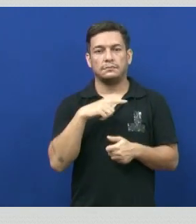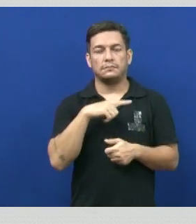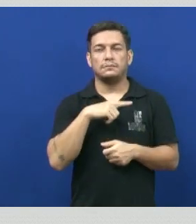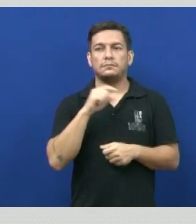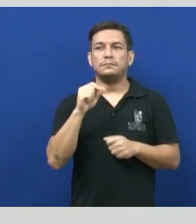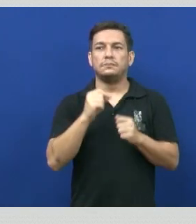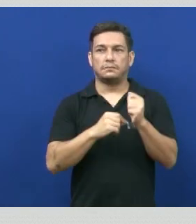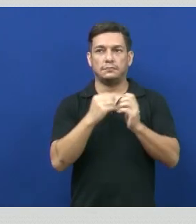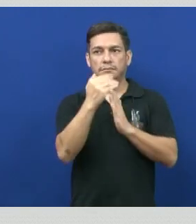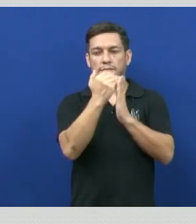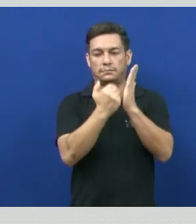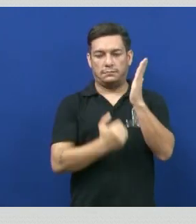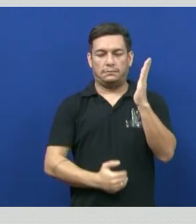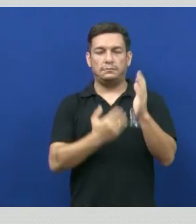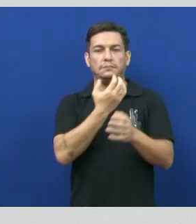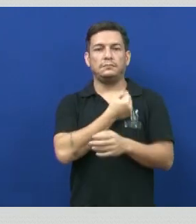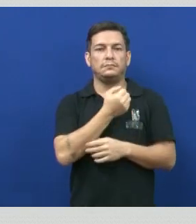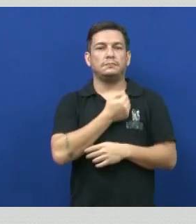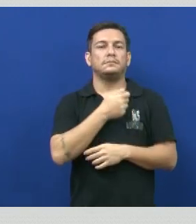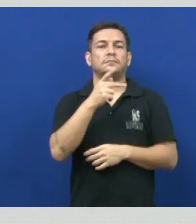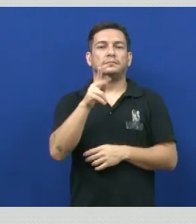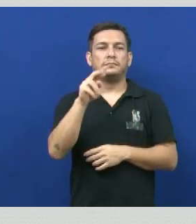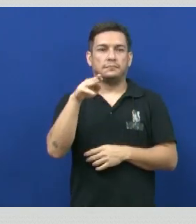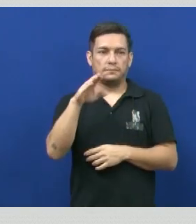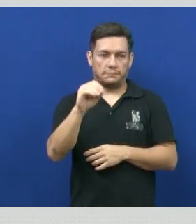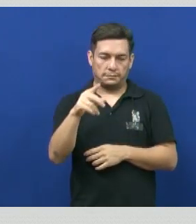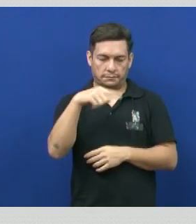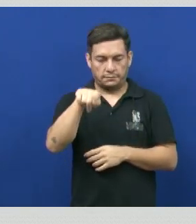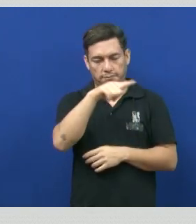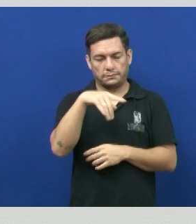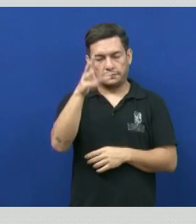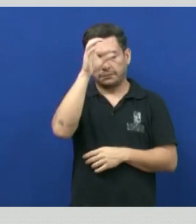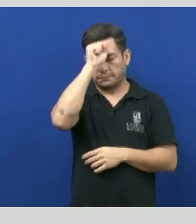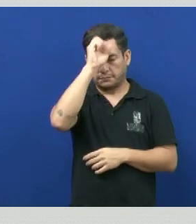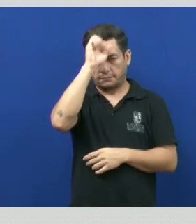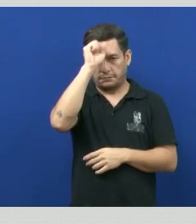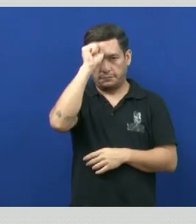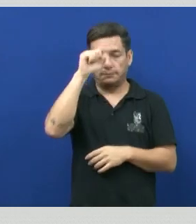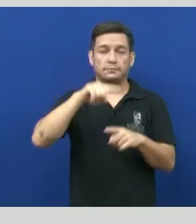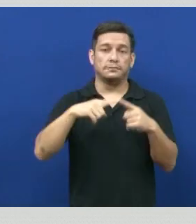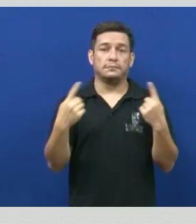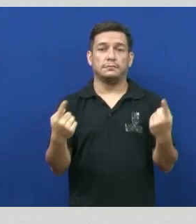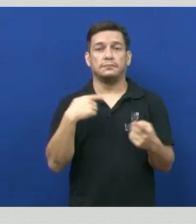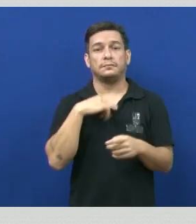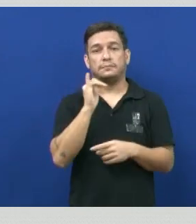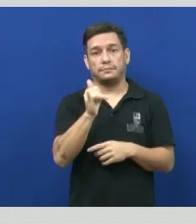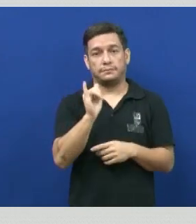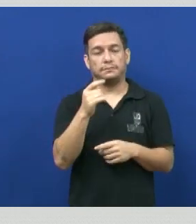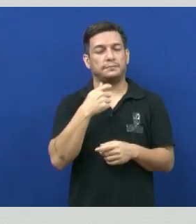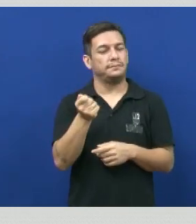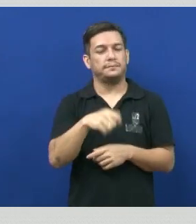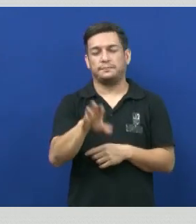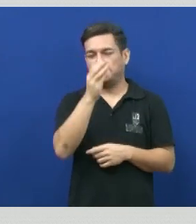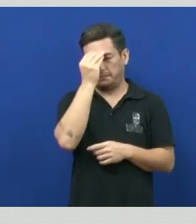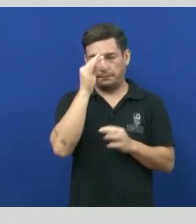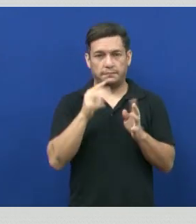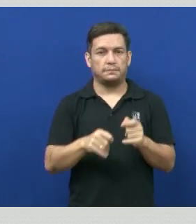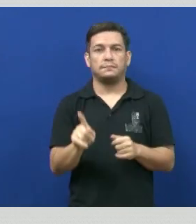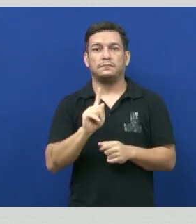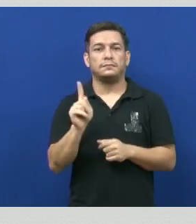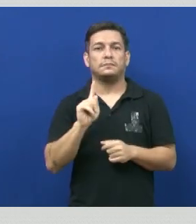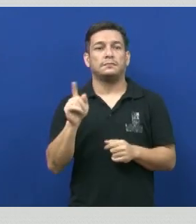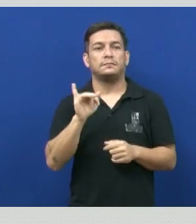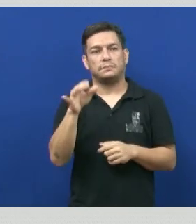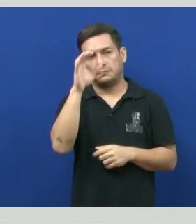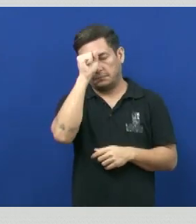aí uma lista infinita de números primos para vocês aprenderem. Porém, como eu disse, não é necessário decorar todos. Se você